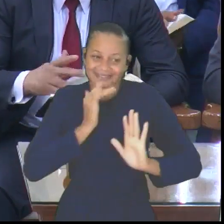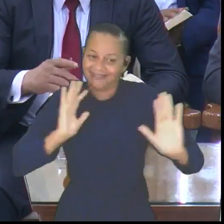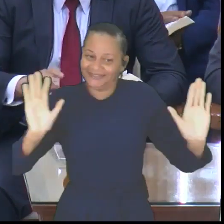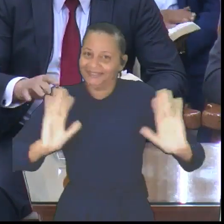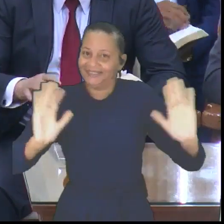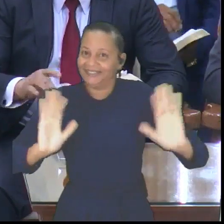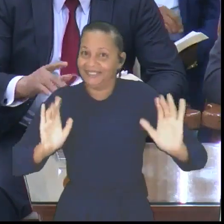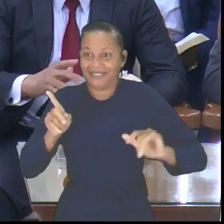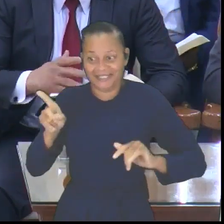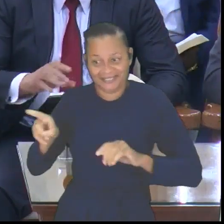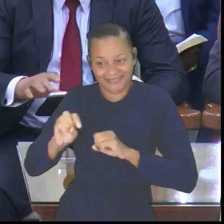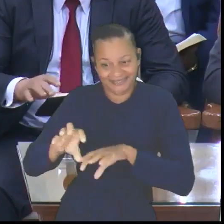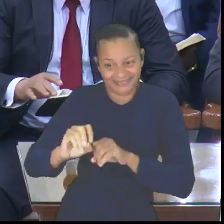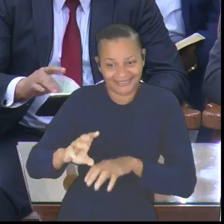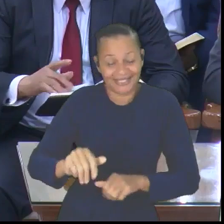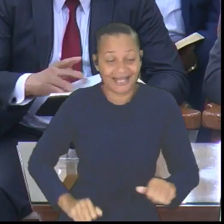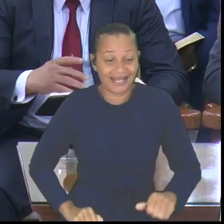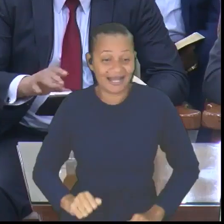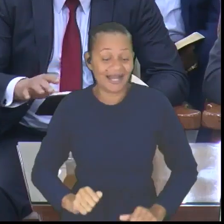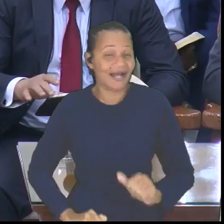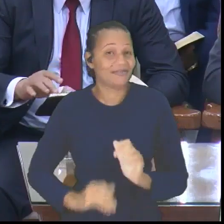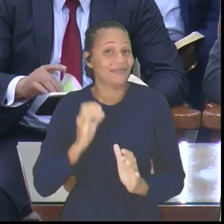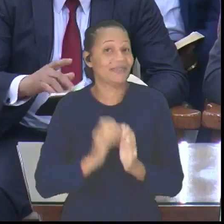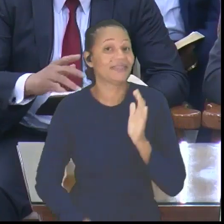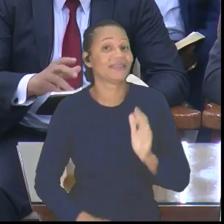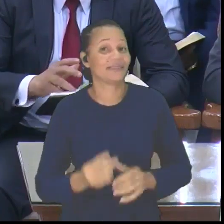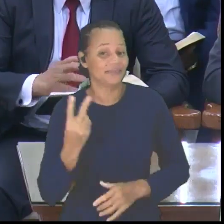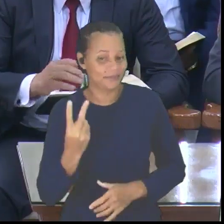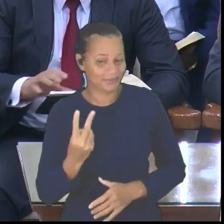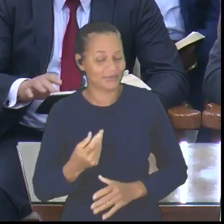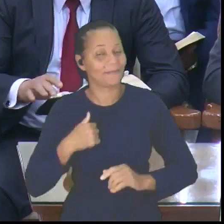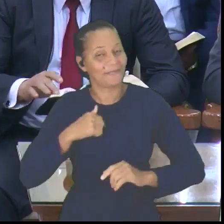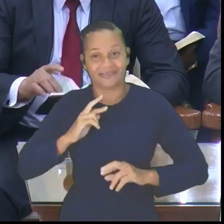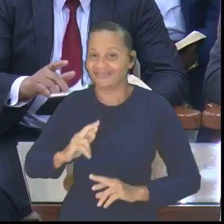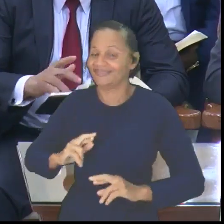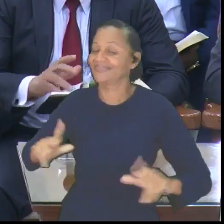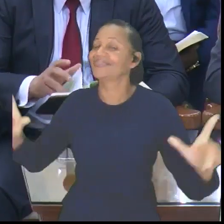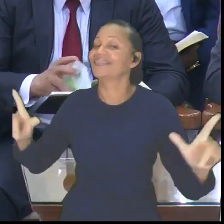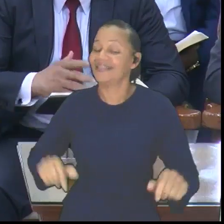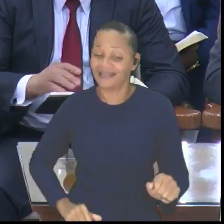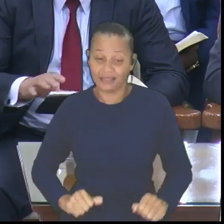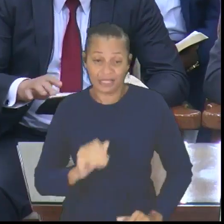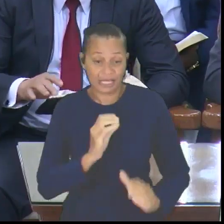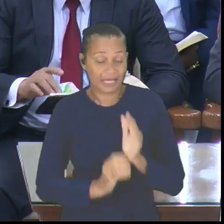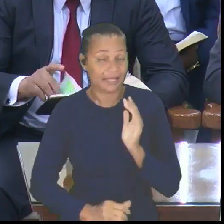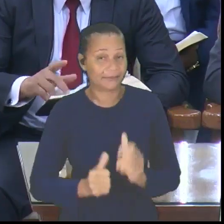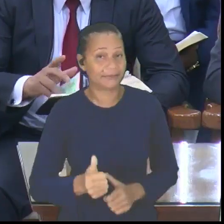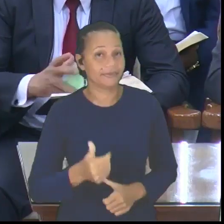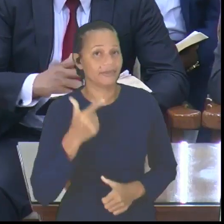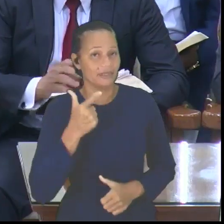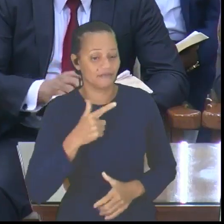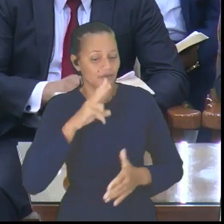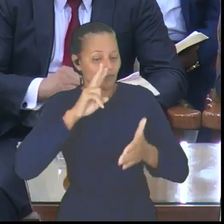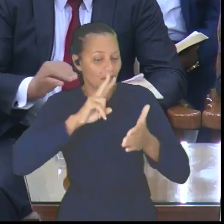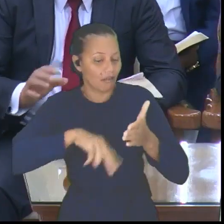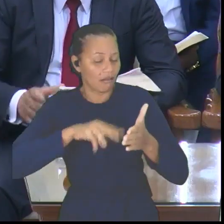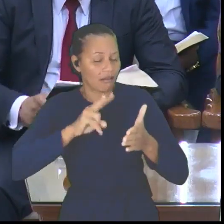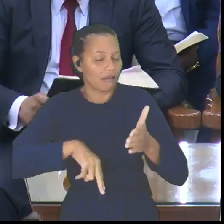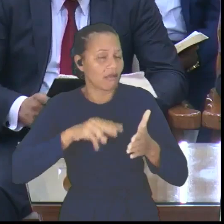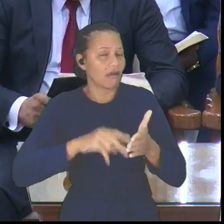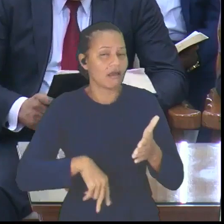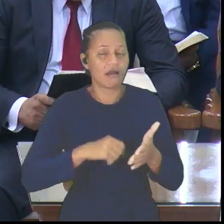né? Atos capítulo 12, e nós vamos ler 11 versículos,